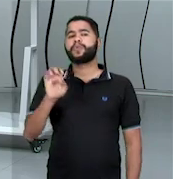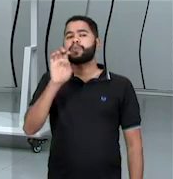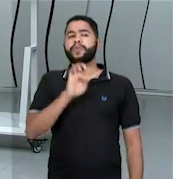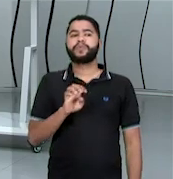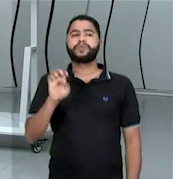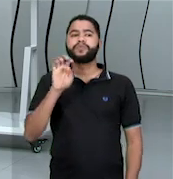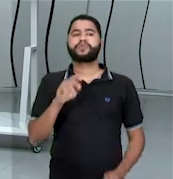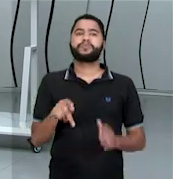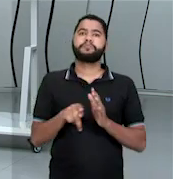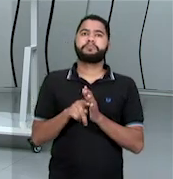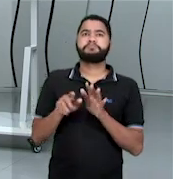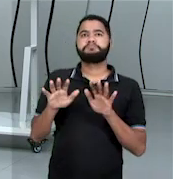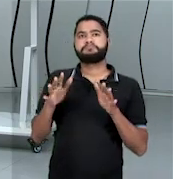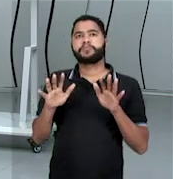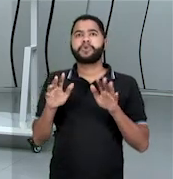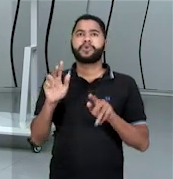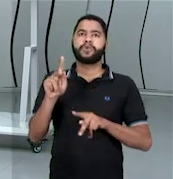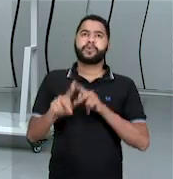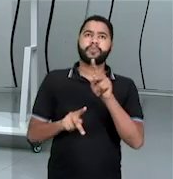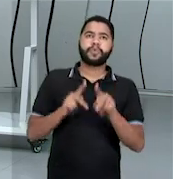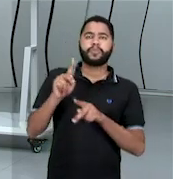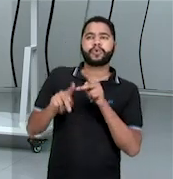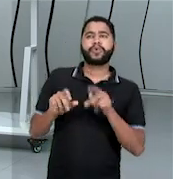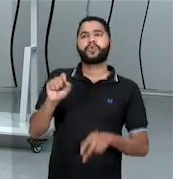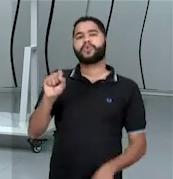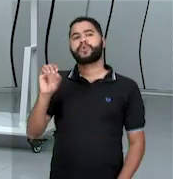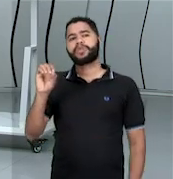vida em média da população é de 80,